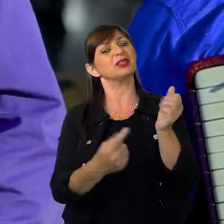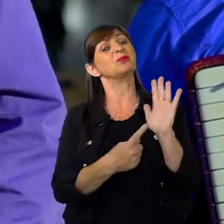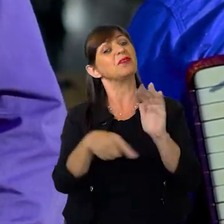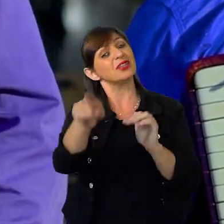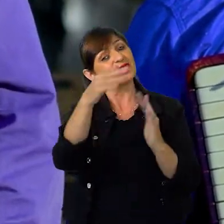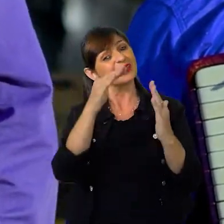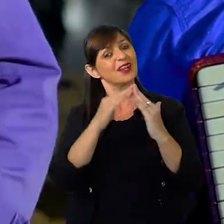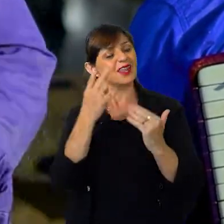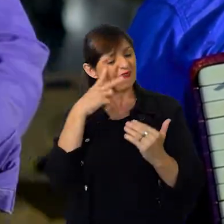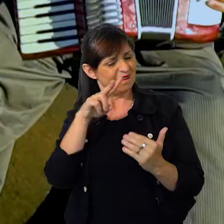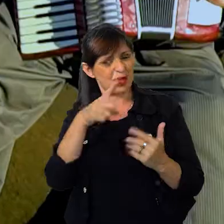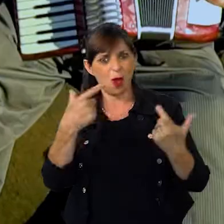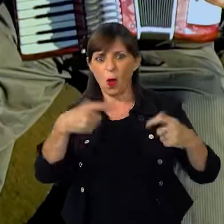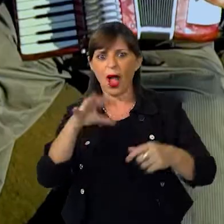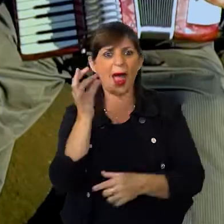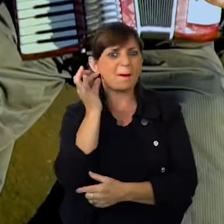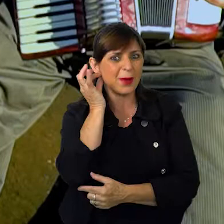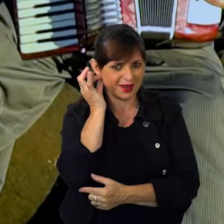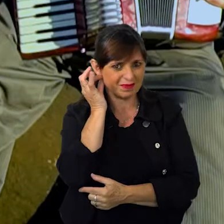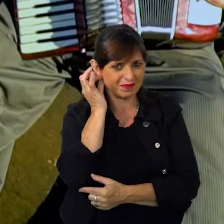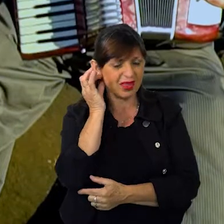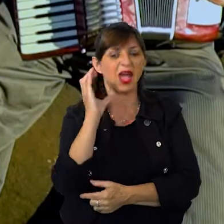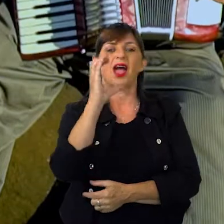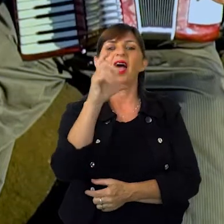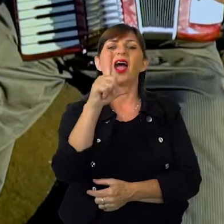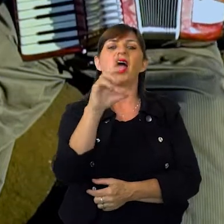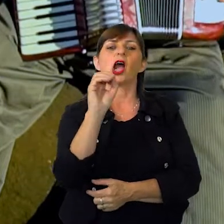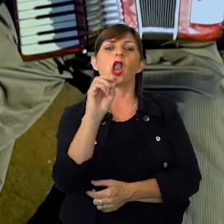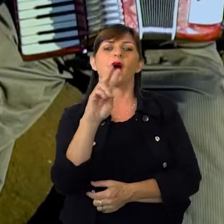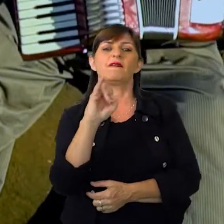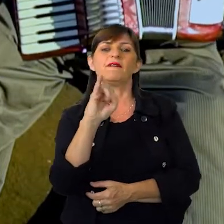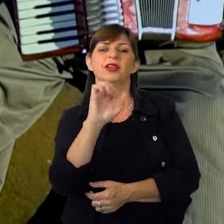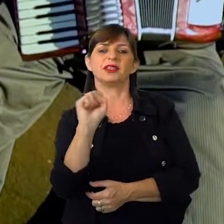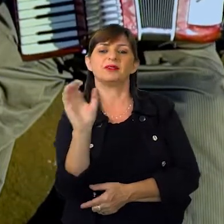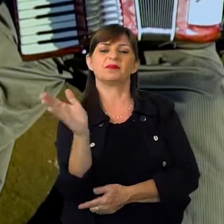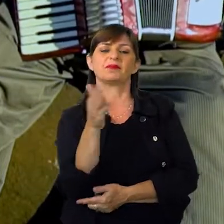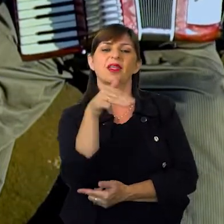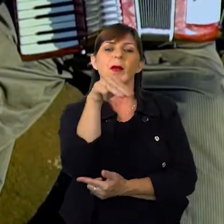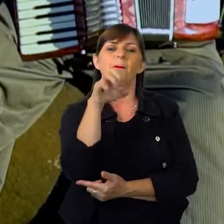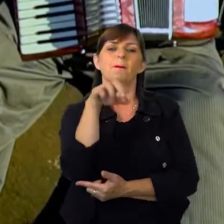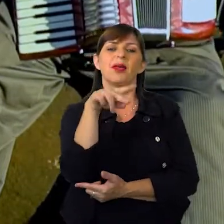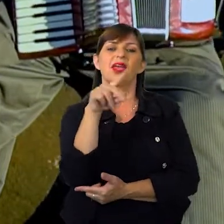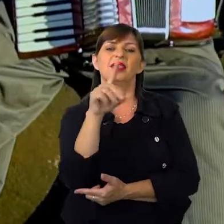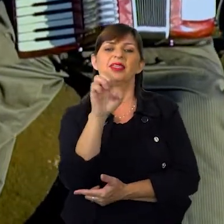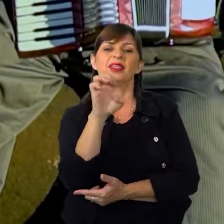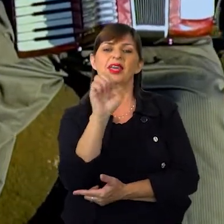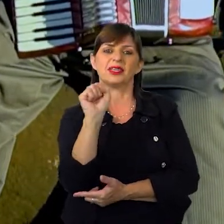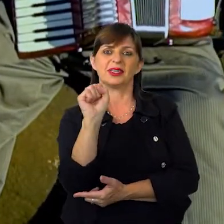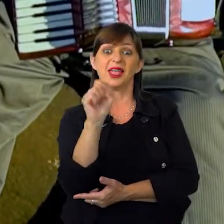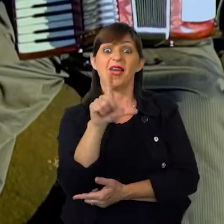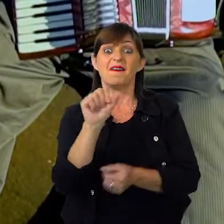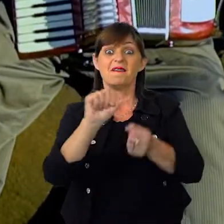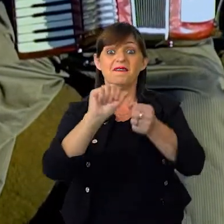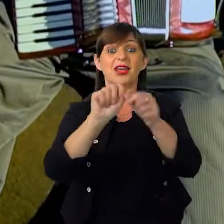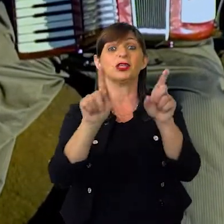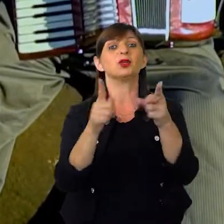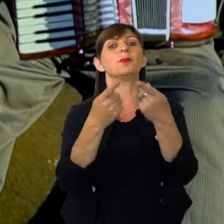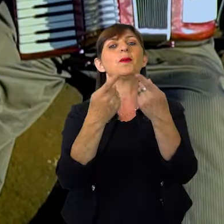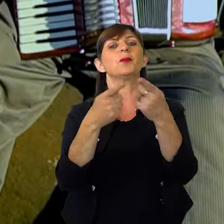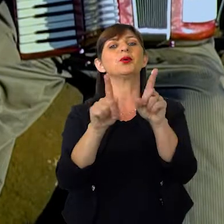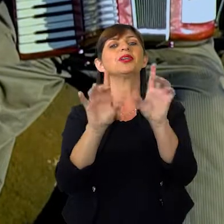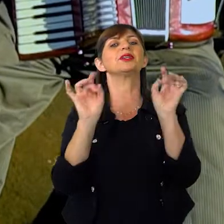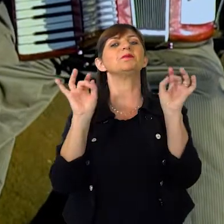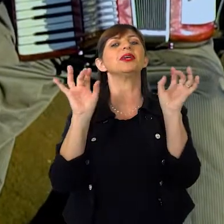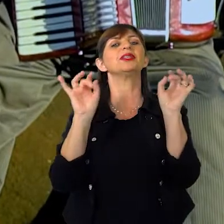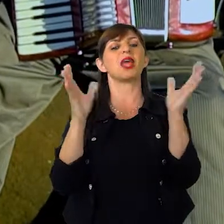tão maravilhoso e o Cláudio Mendes e ao nosso parceiro e nós vemos vindo de viagem Fez o a música especial para